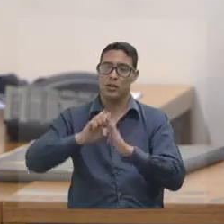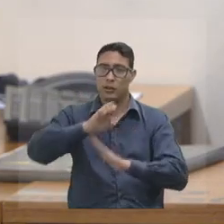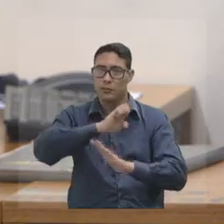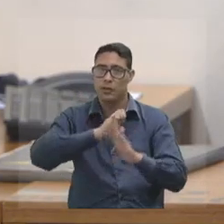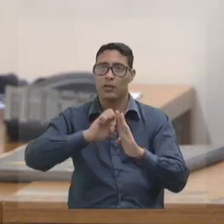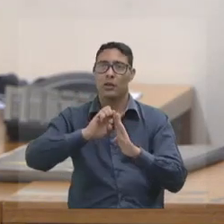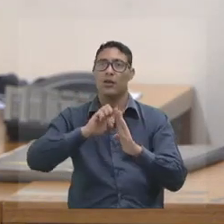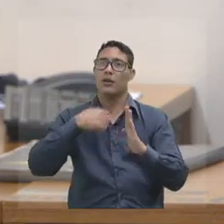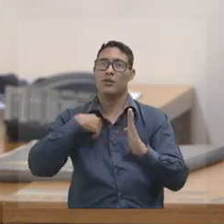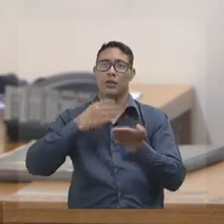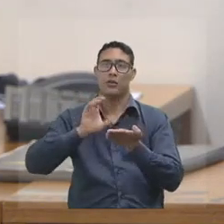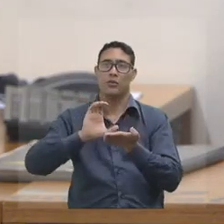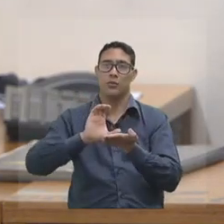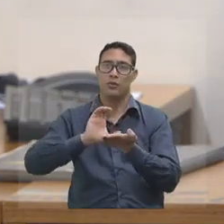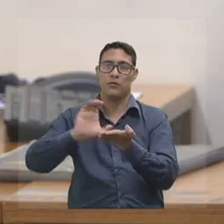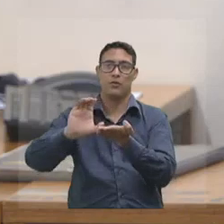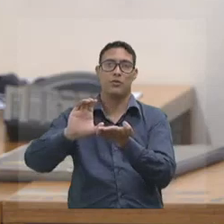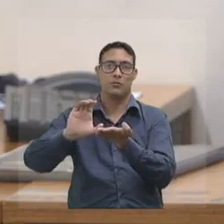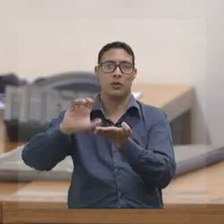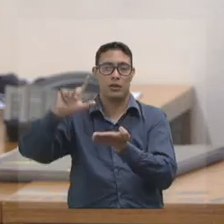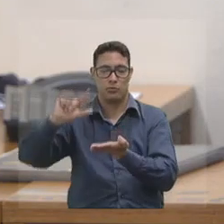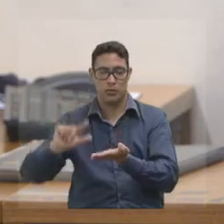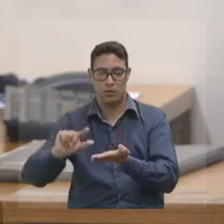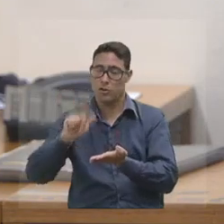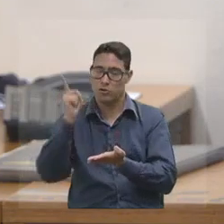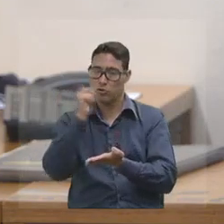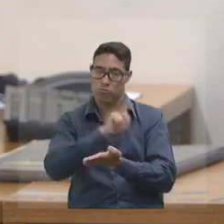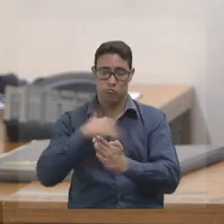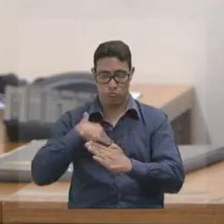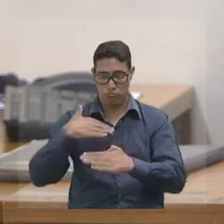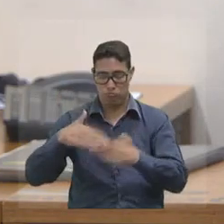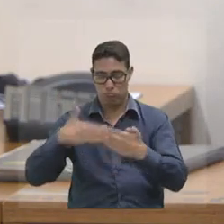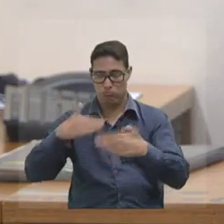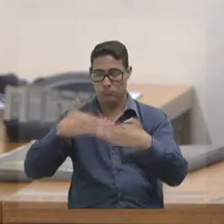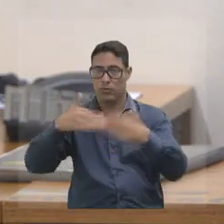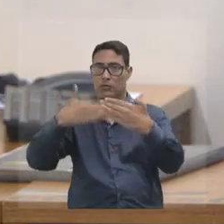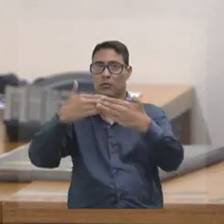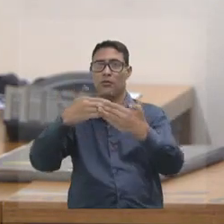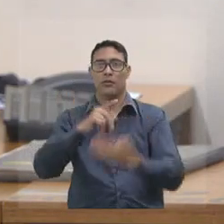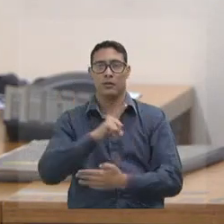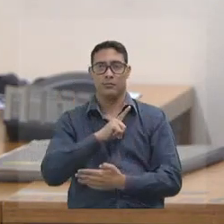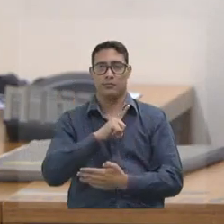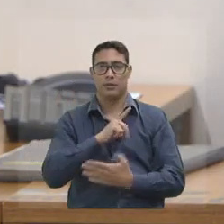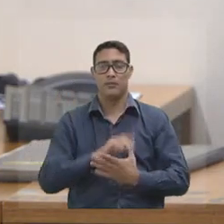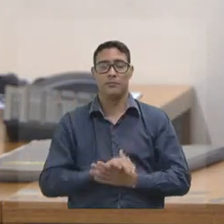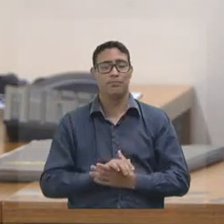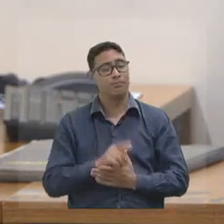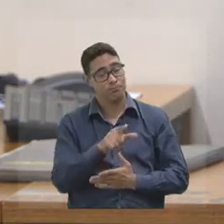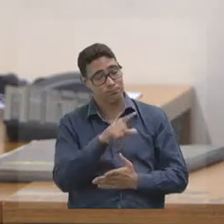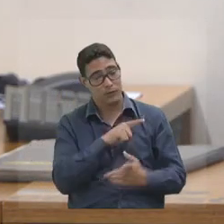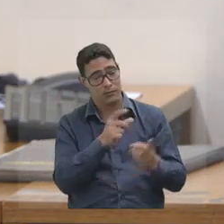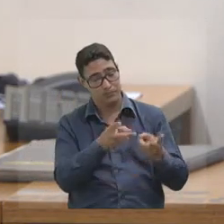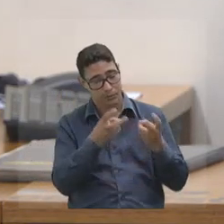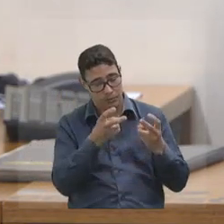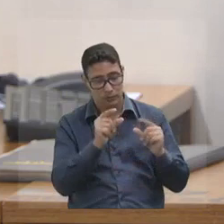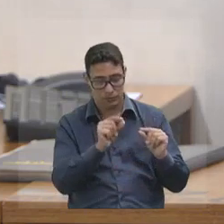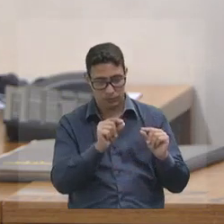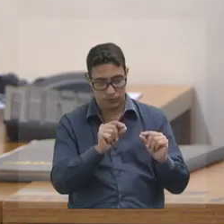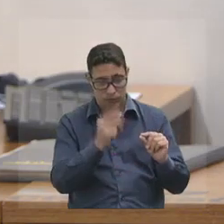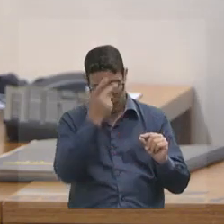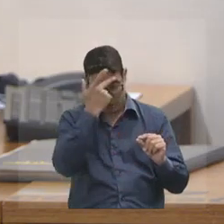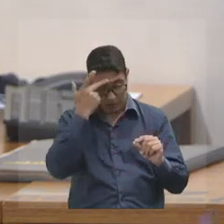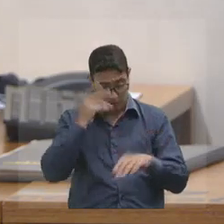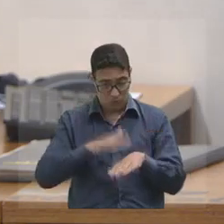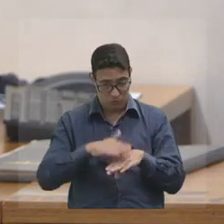investimentos baixos a gente consegue avançar muito porque o que a gente percebe que o consumidor